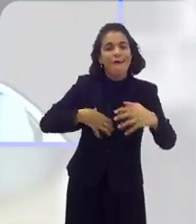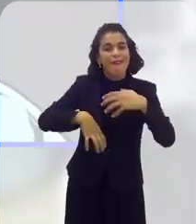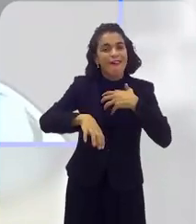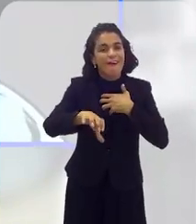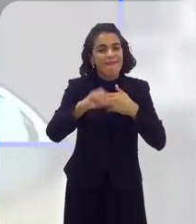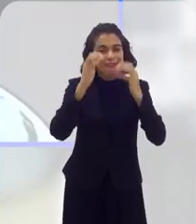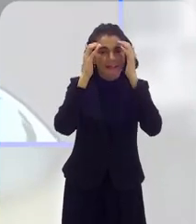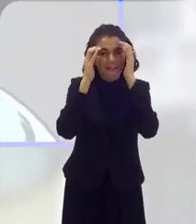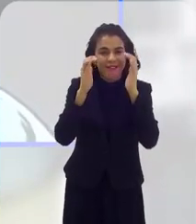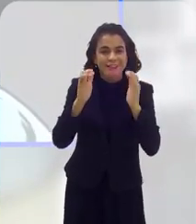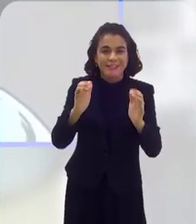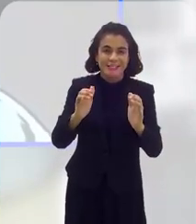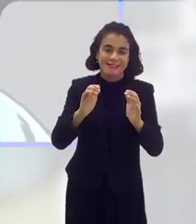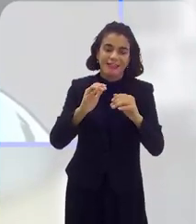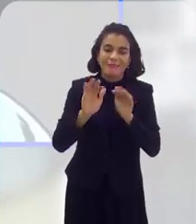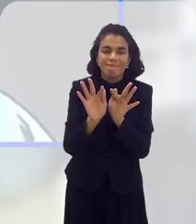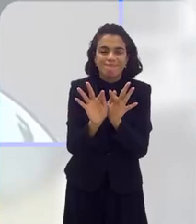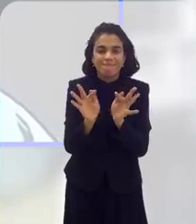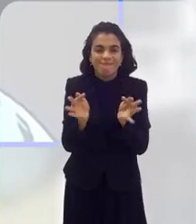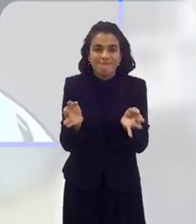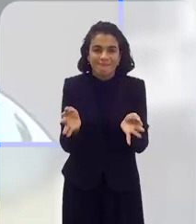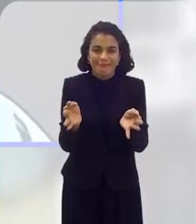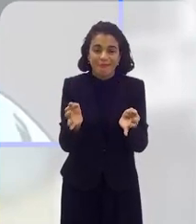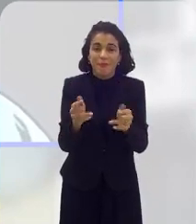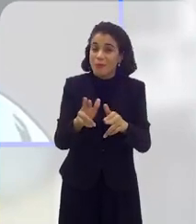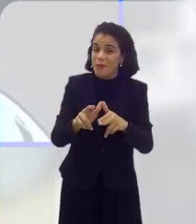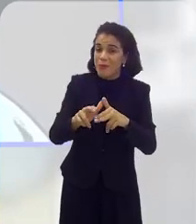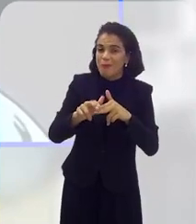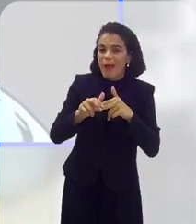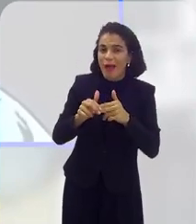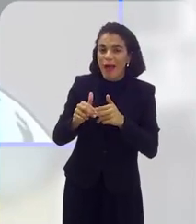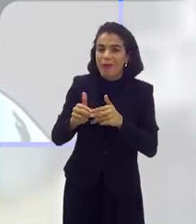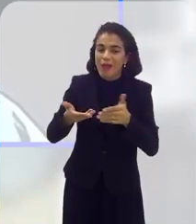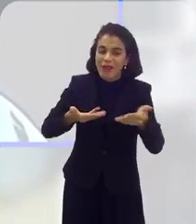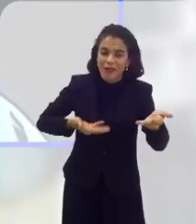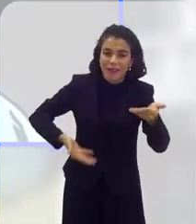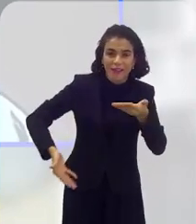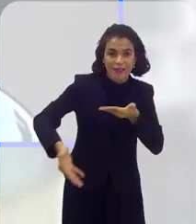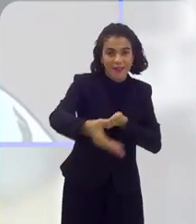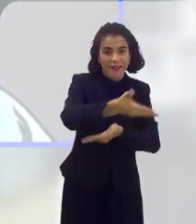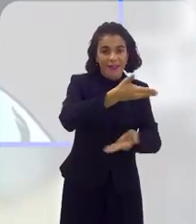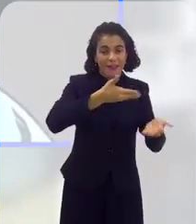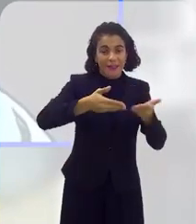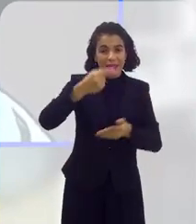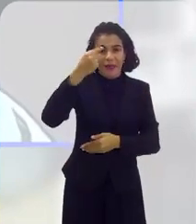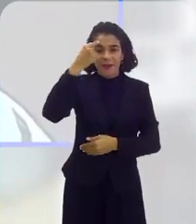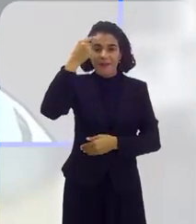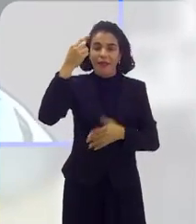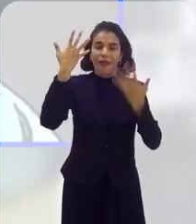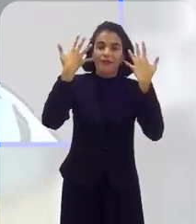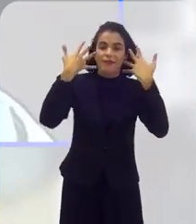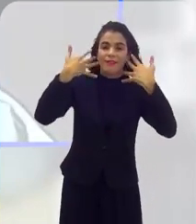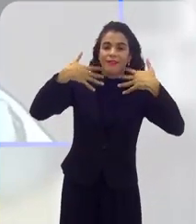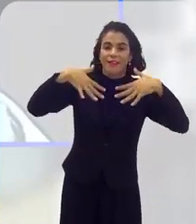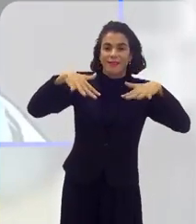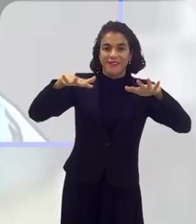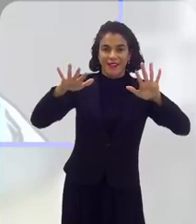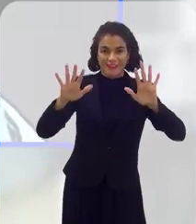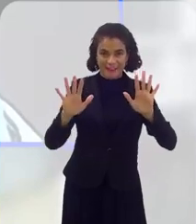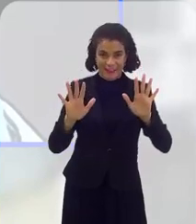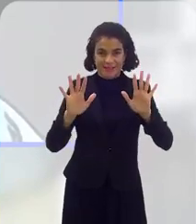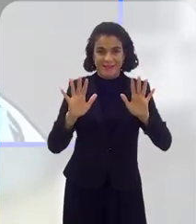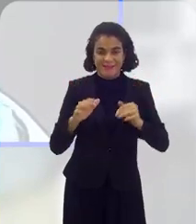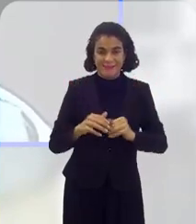com empatia, com respeito e com delicadeza, exatamente para passar a ideia de